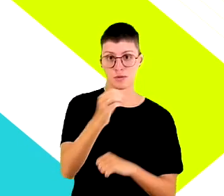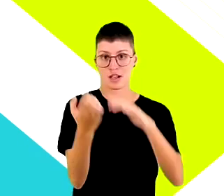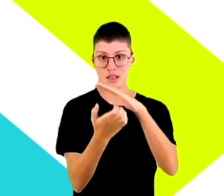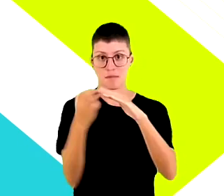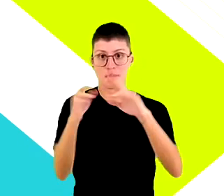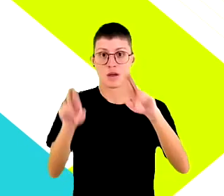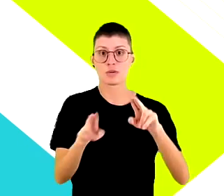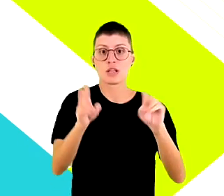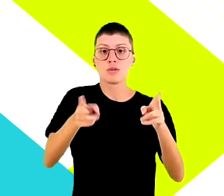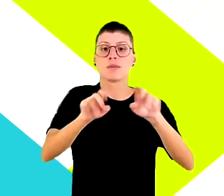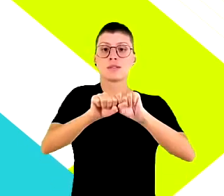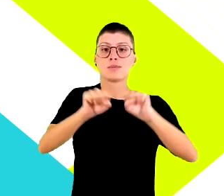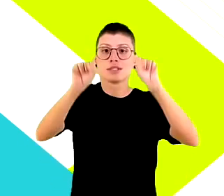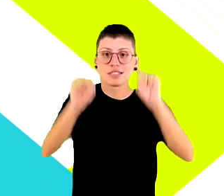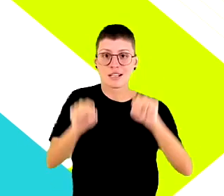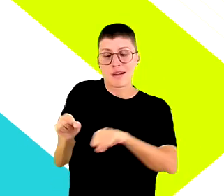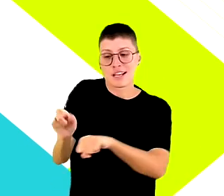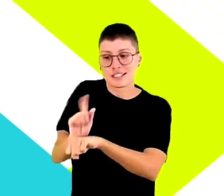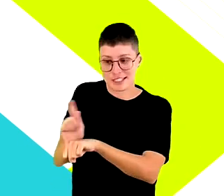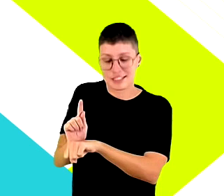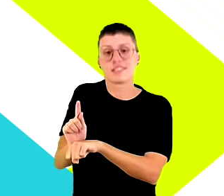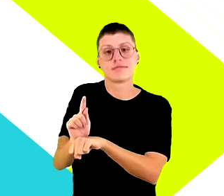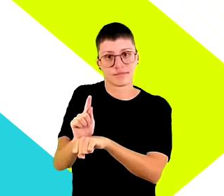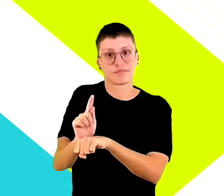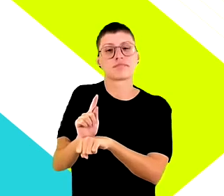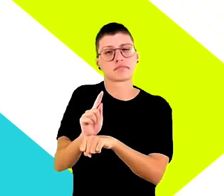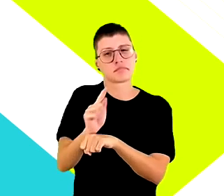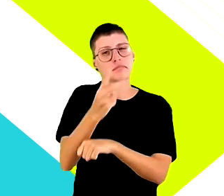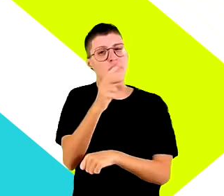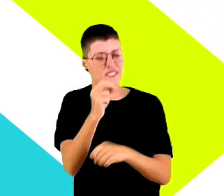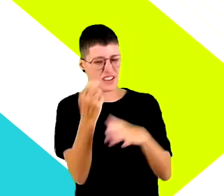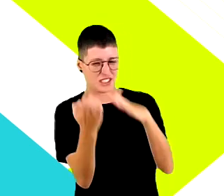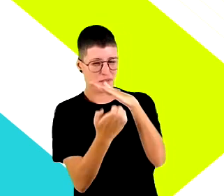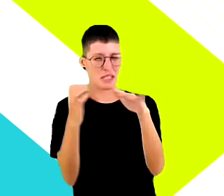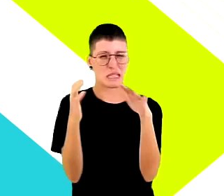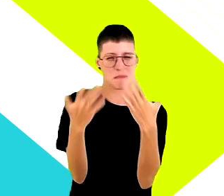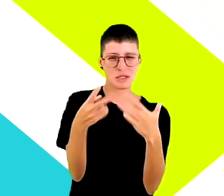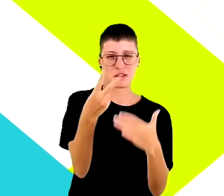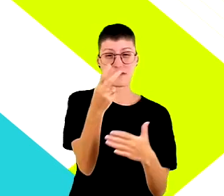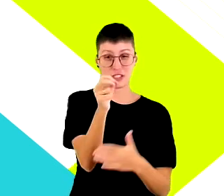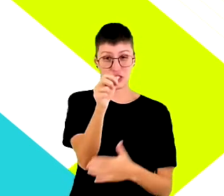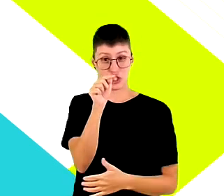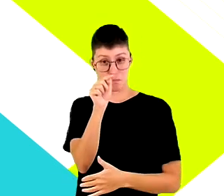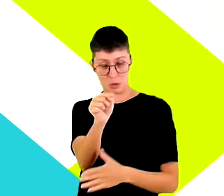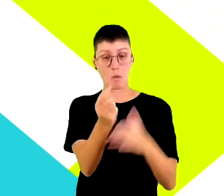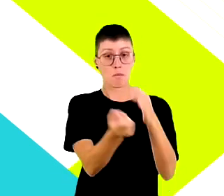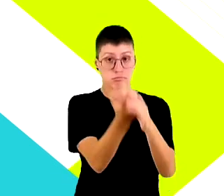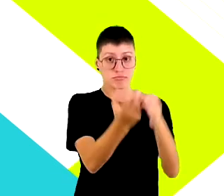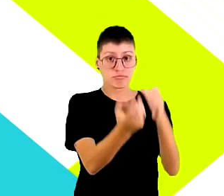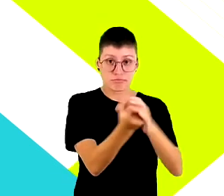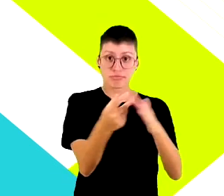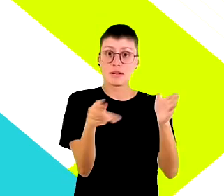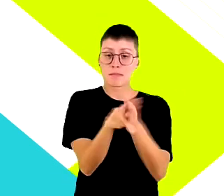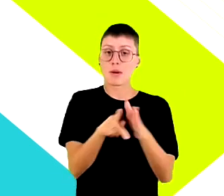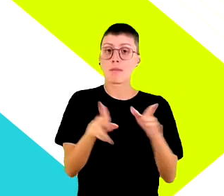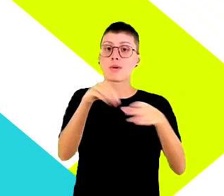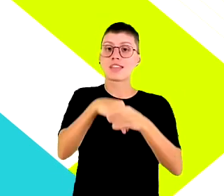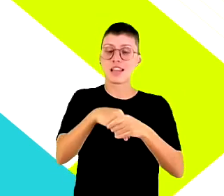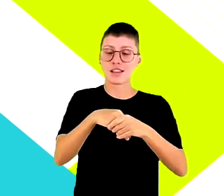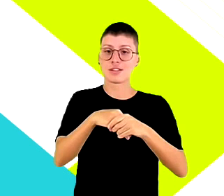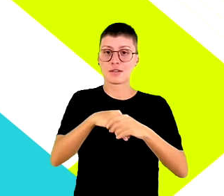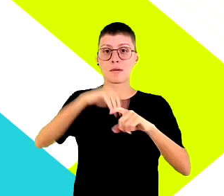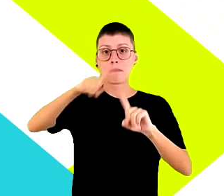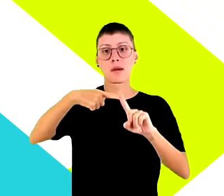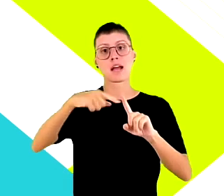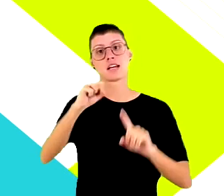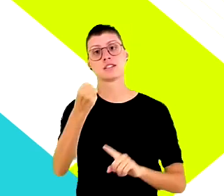gestão de crédito. Entre essas 20 empresas, mais ou menos 20 mil produtores na rede delas e mais ou menos 8 bilhões de reais